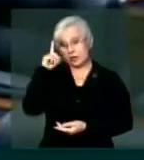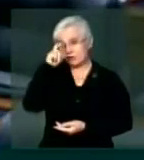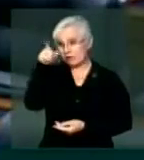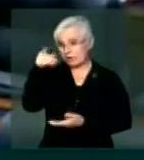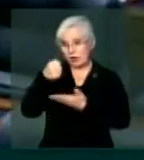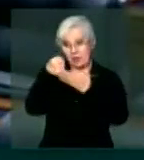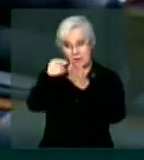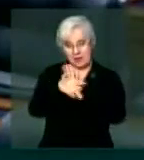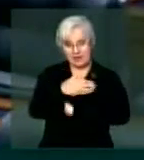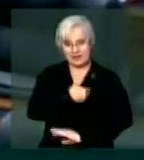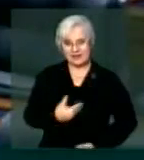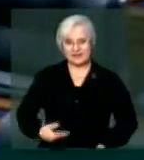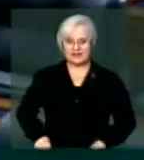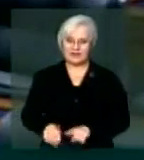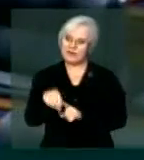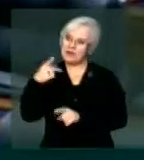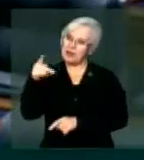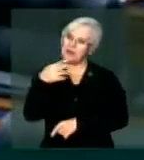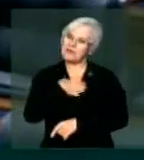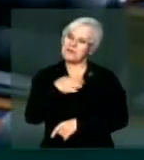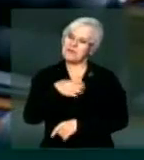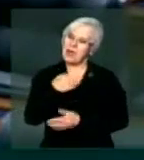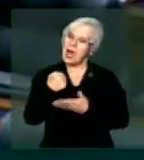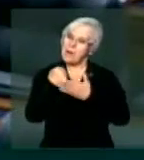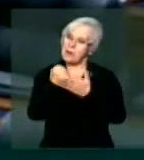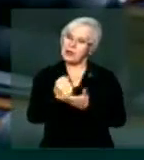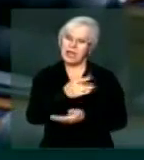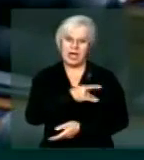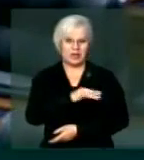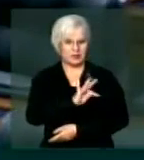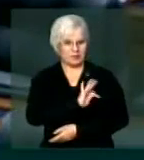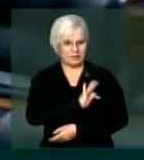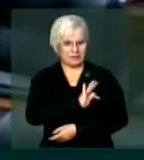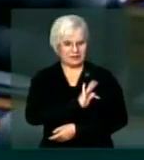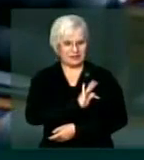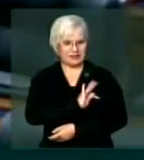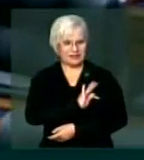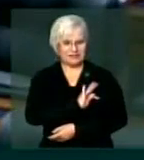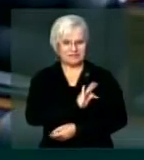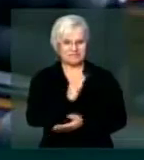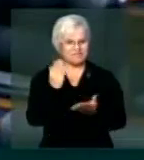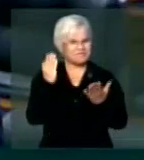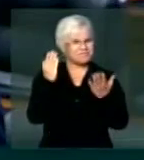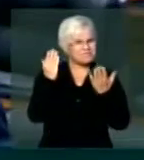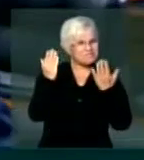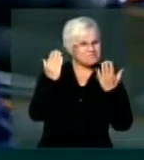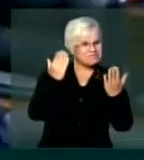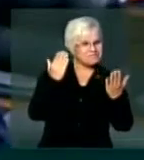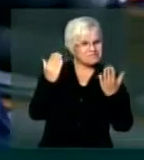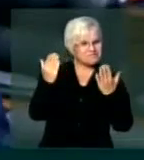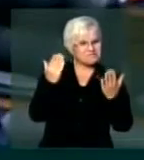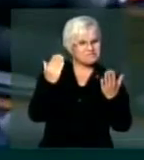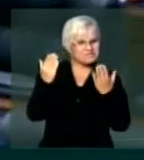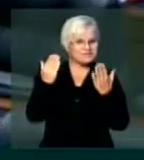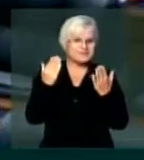A sua tendência de apoiar o PT me inspira